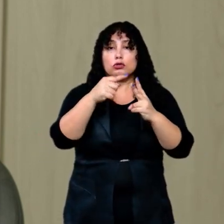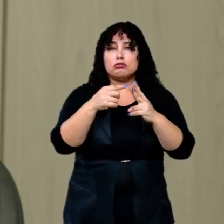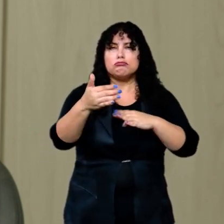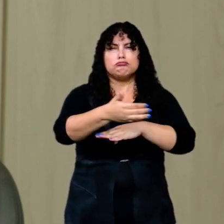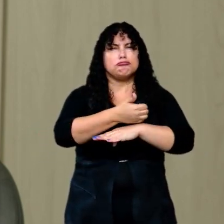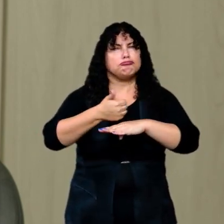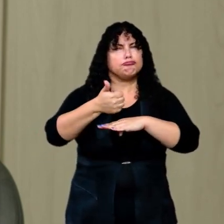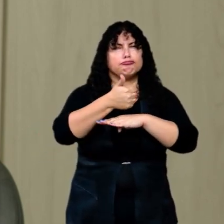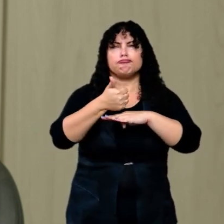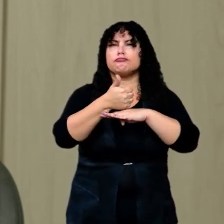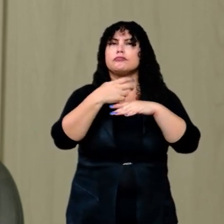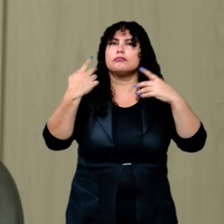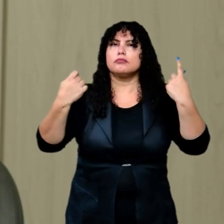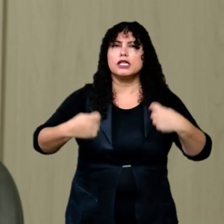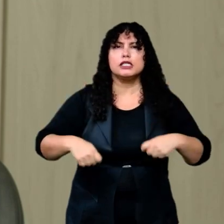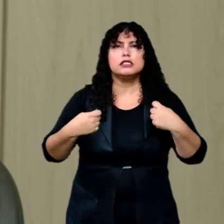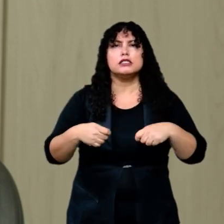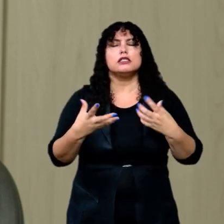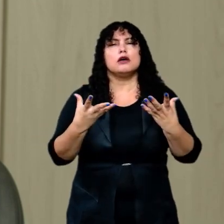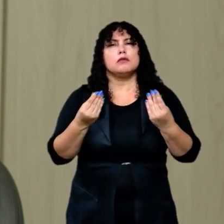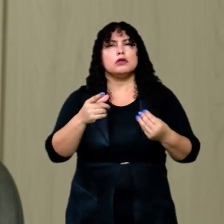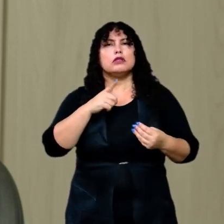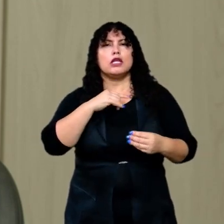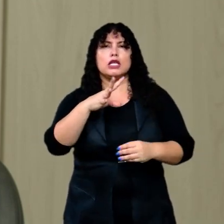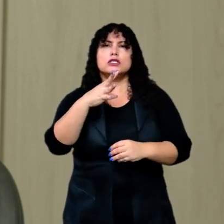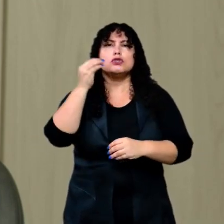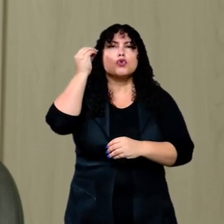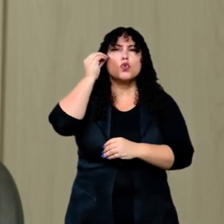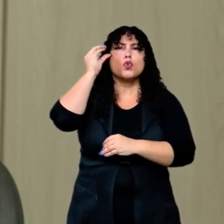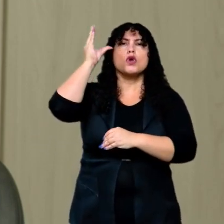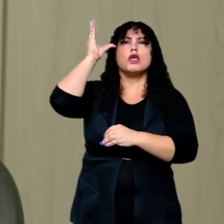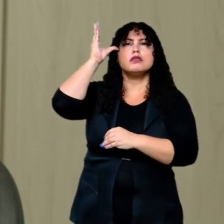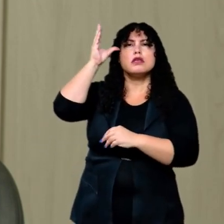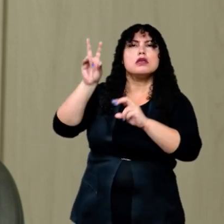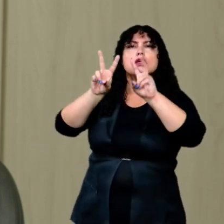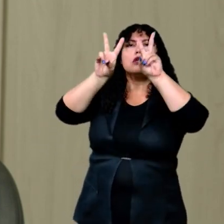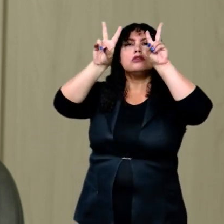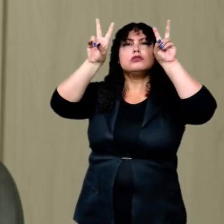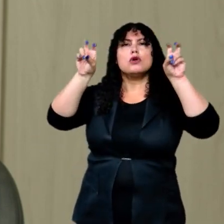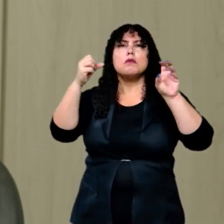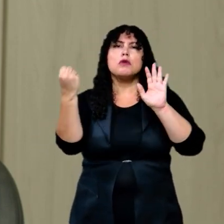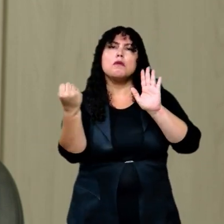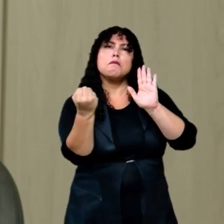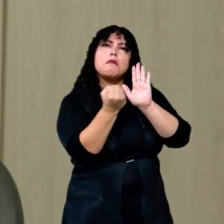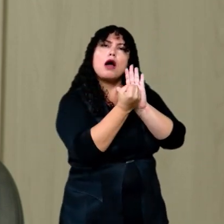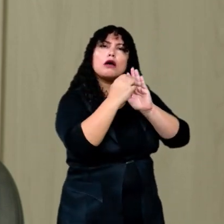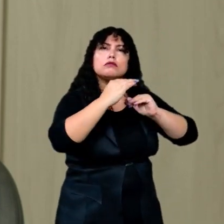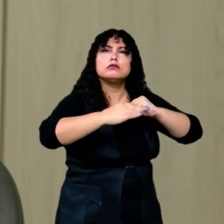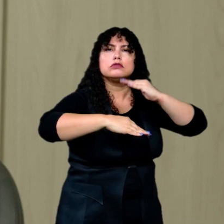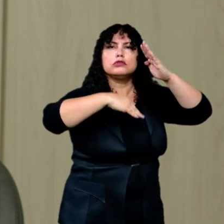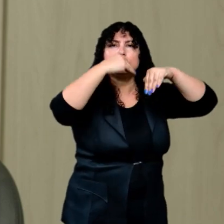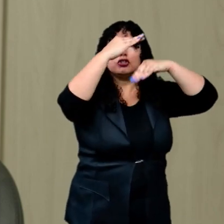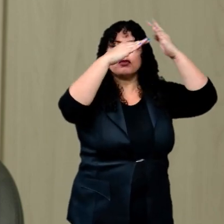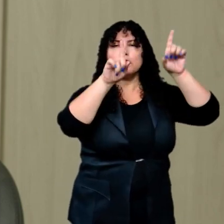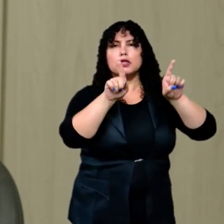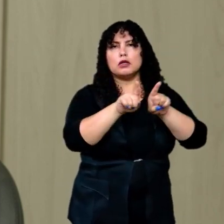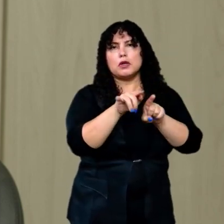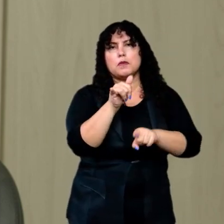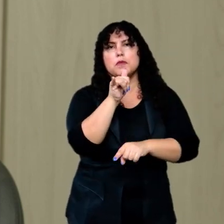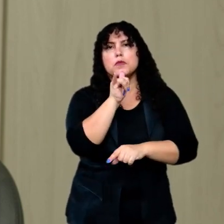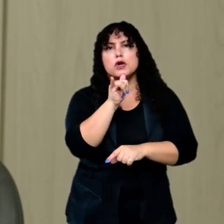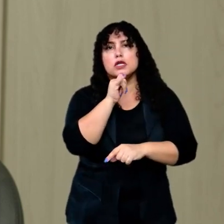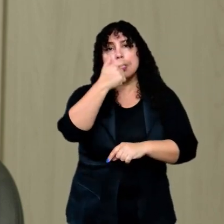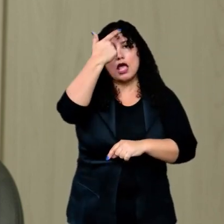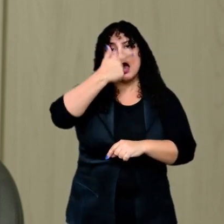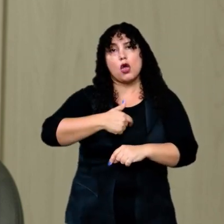profissionais que precisam muito ter esse conhecimento sobre os marcos do desenvolvimento, né? Porque, por exemplo, eu